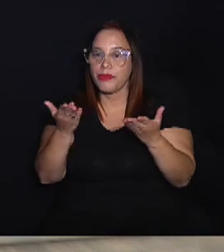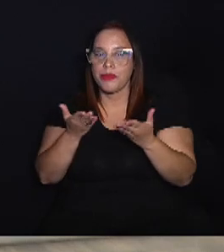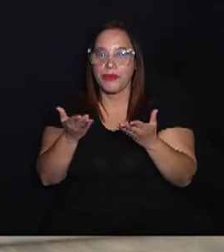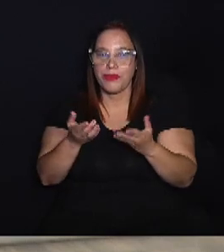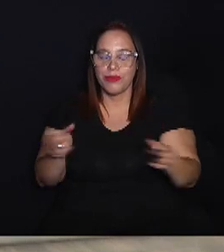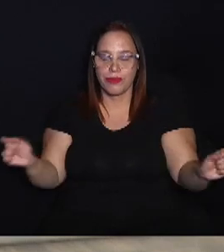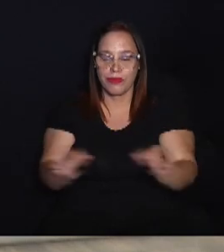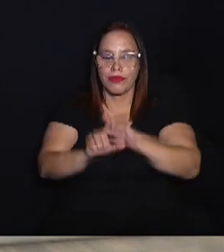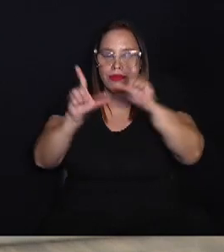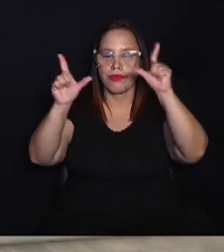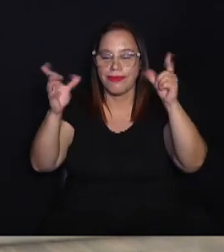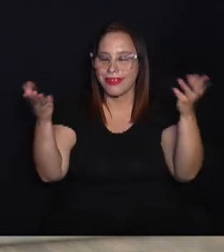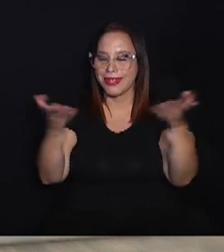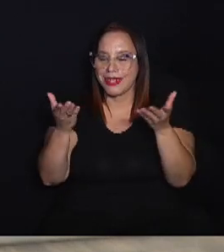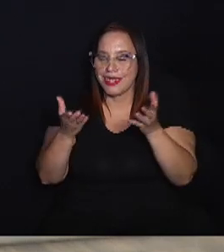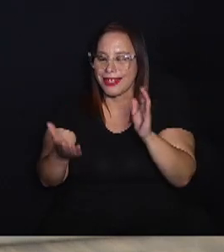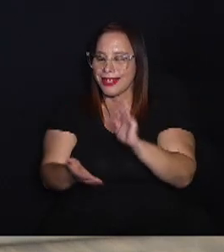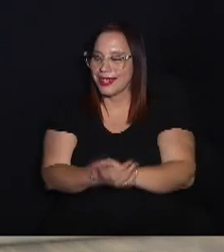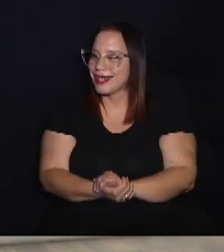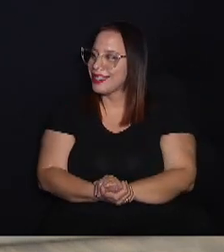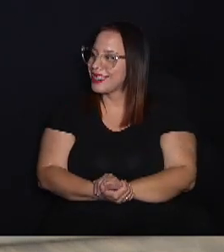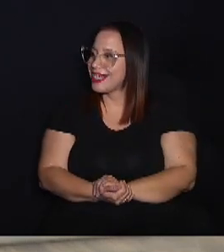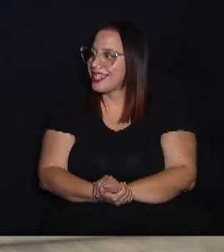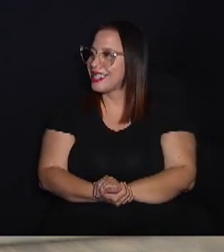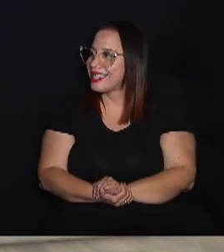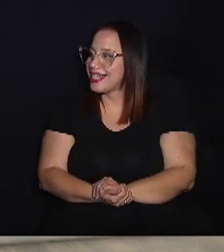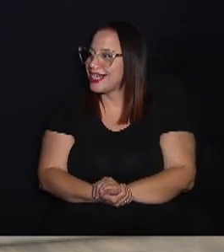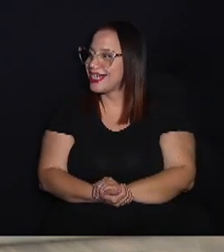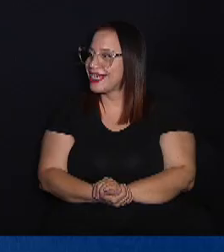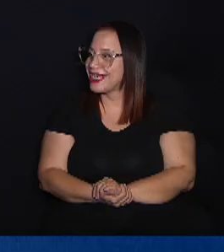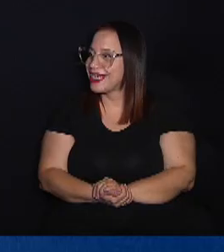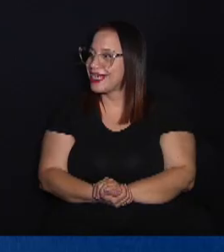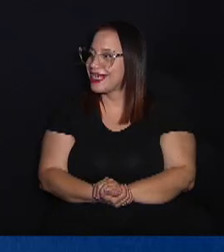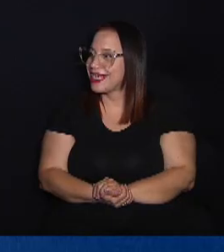Confira a partir de agora os destaques de hoje.